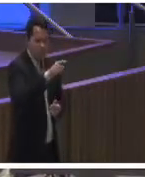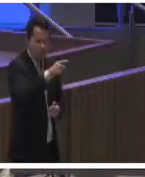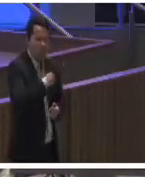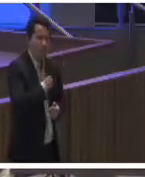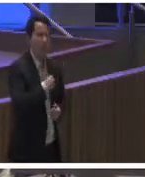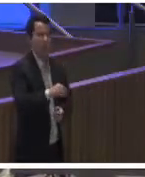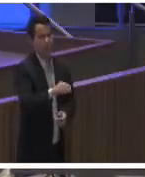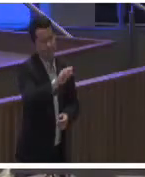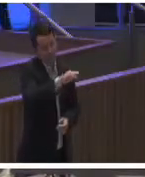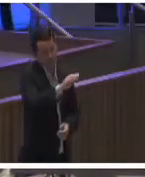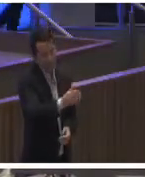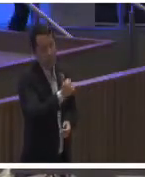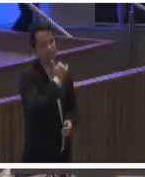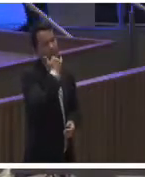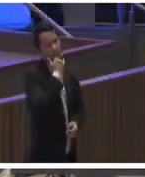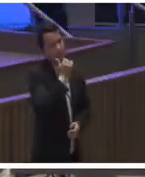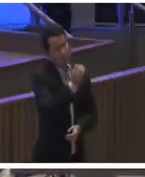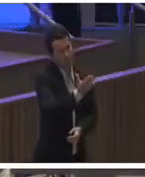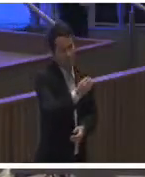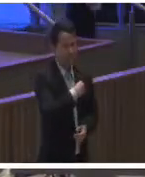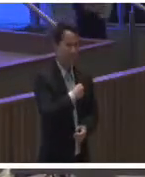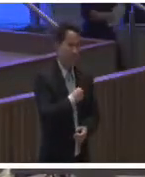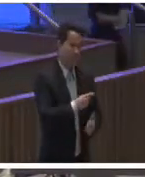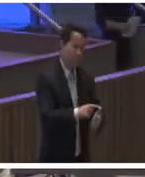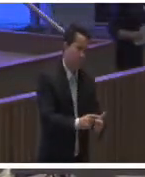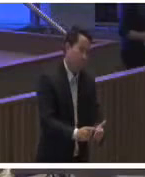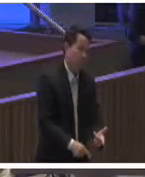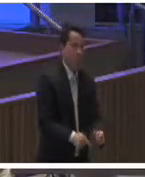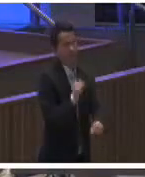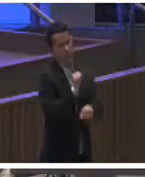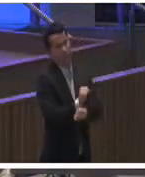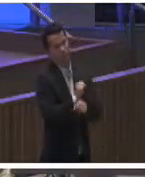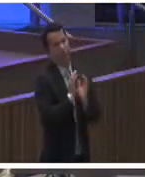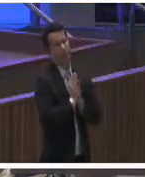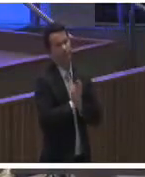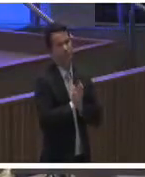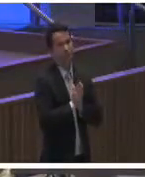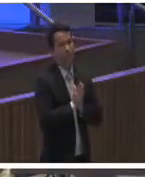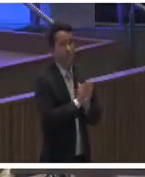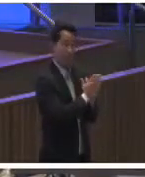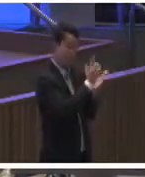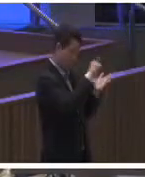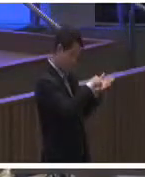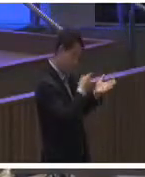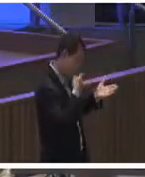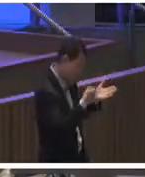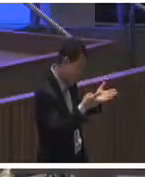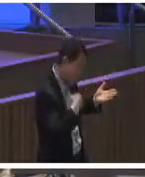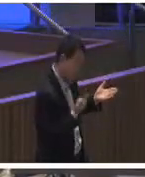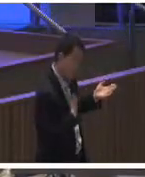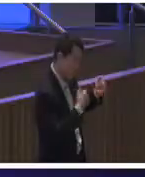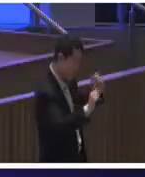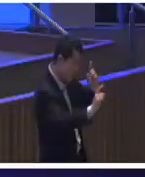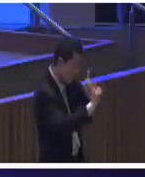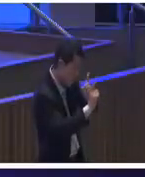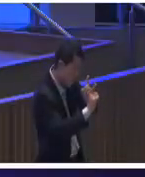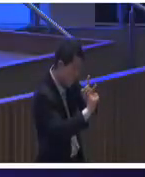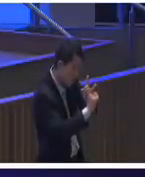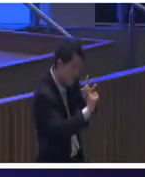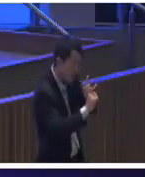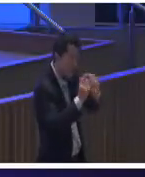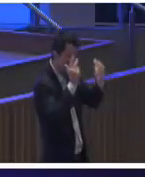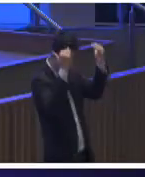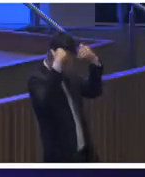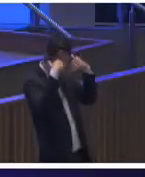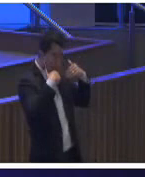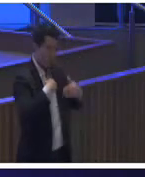se arrepender, você ganhou esse irmão. Mas há pecados que já não são mais da intimidade do